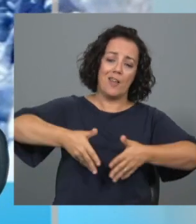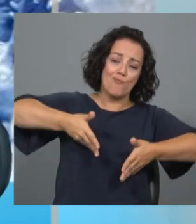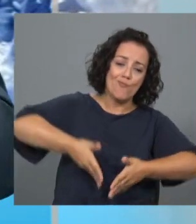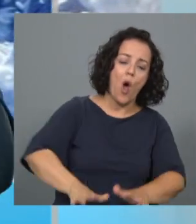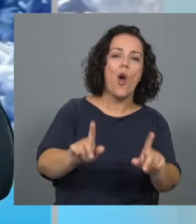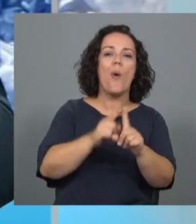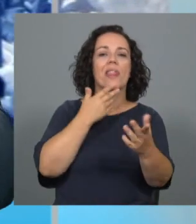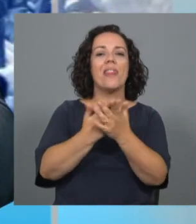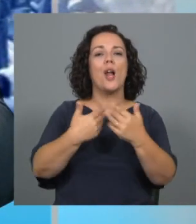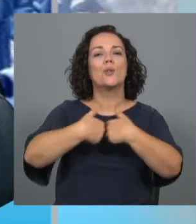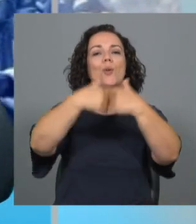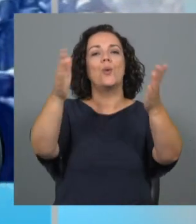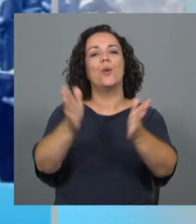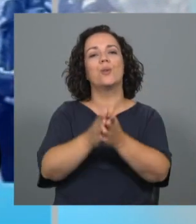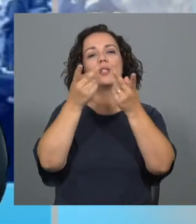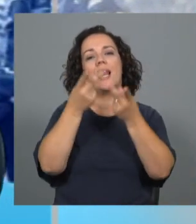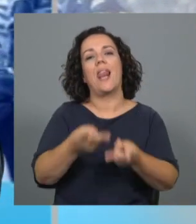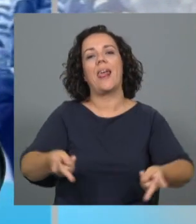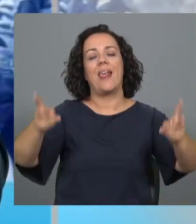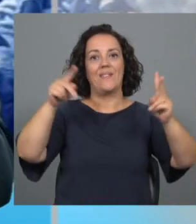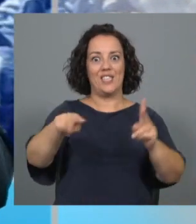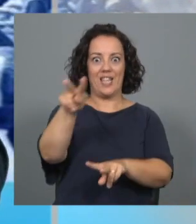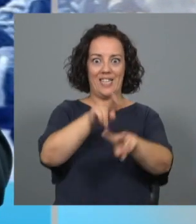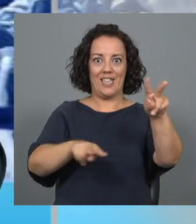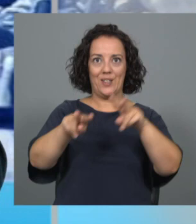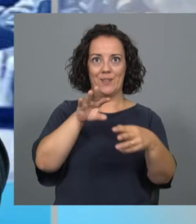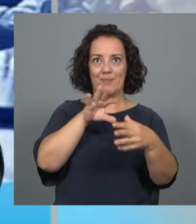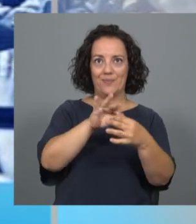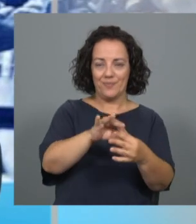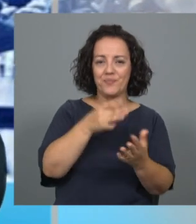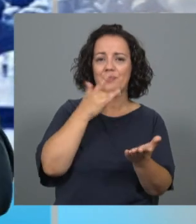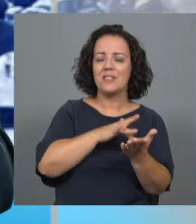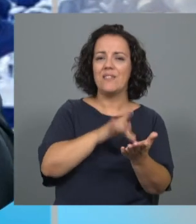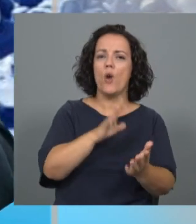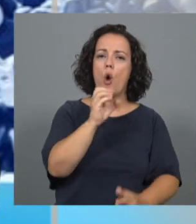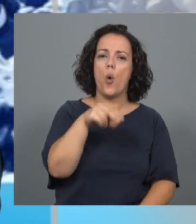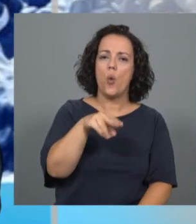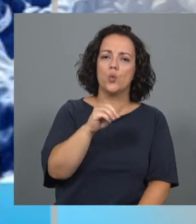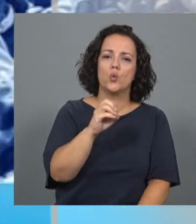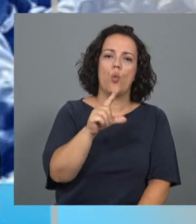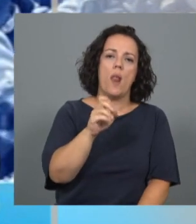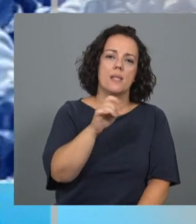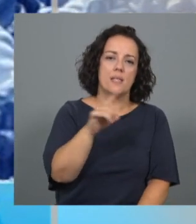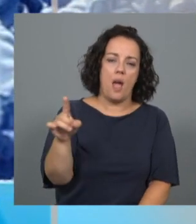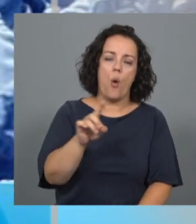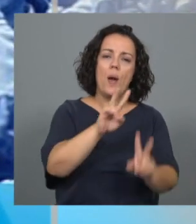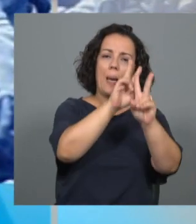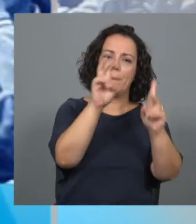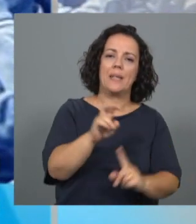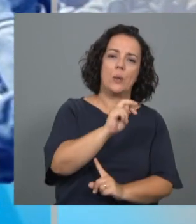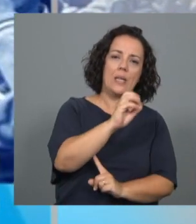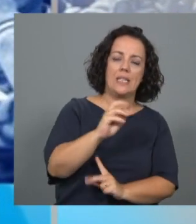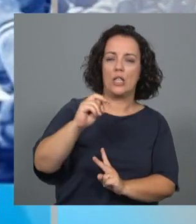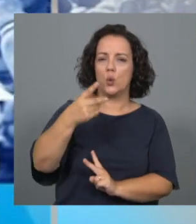de todos. Portanto, esta leitura é tirada do livro da Consolação, nos capítulos 30 e 31 do profeta